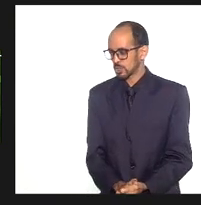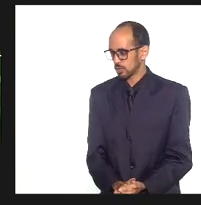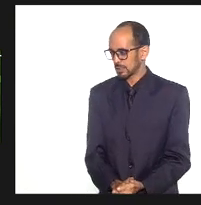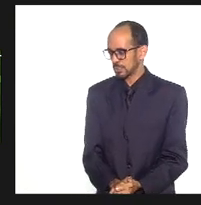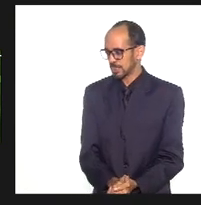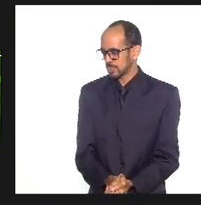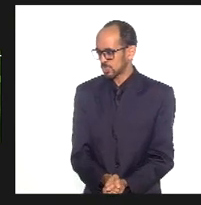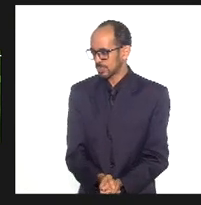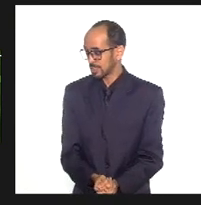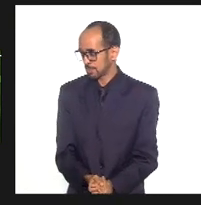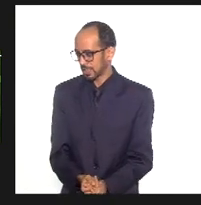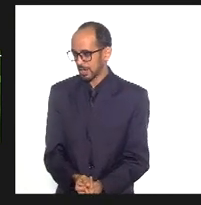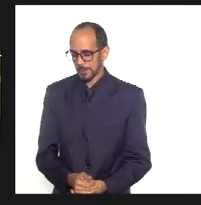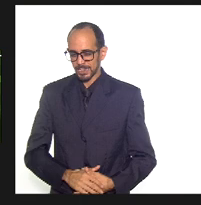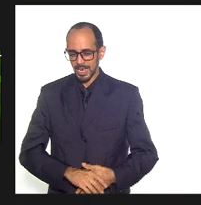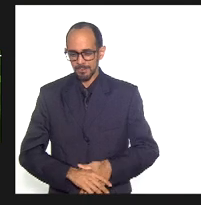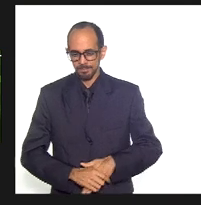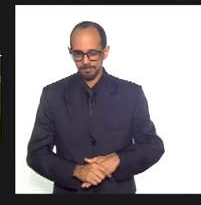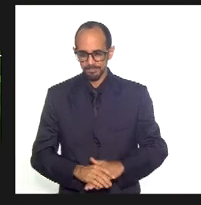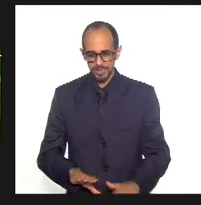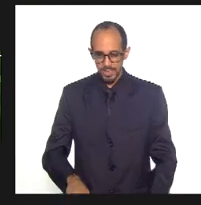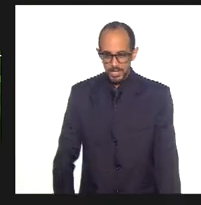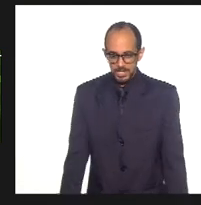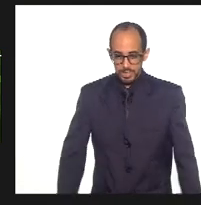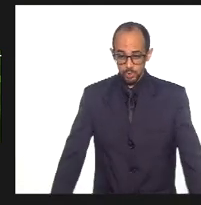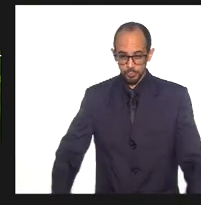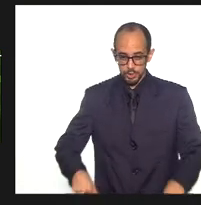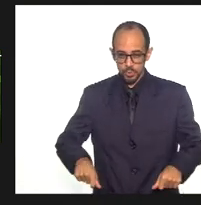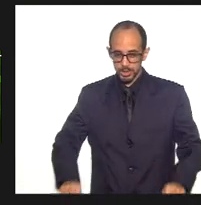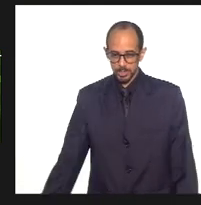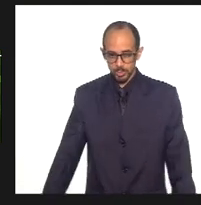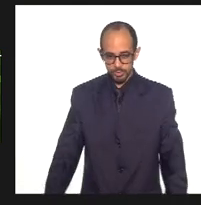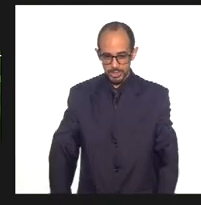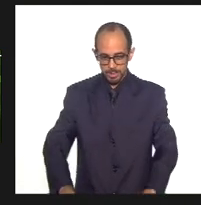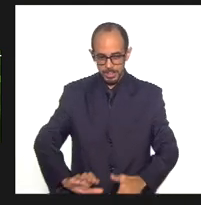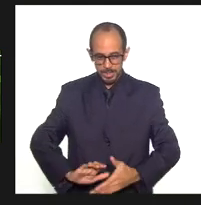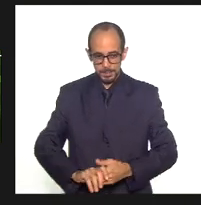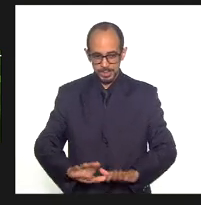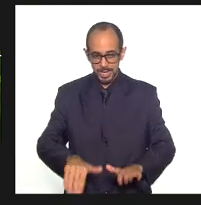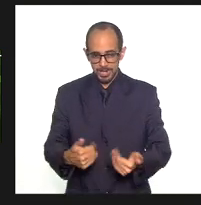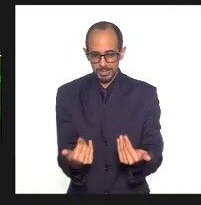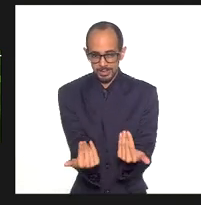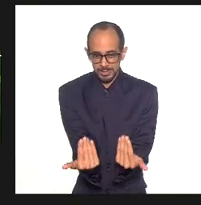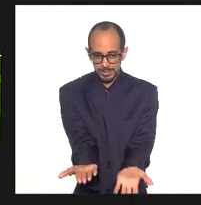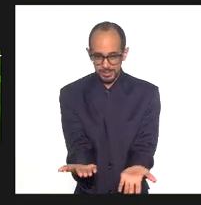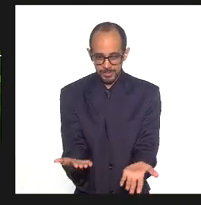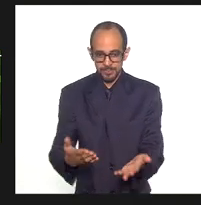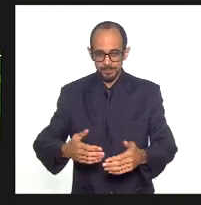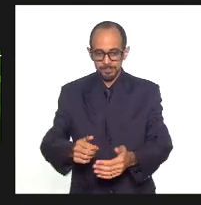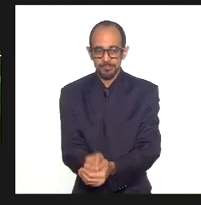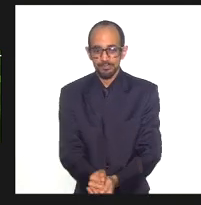Muito bem. Aqui a gente passa para serviços em pool, né? O que é isso?